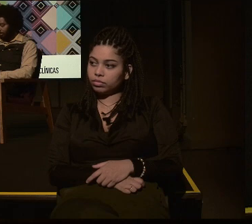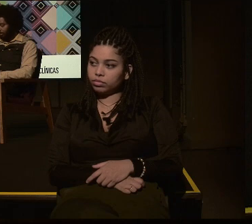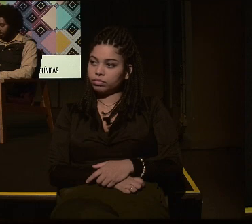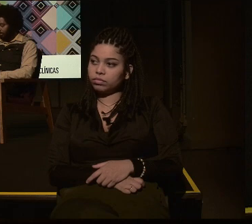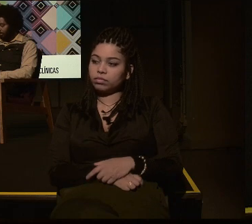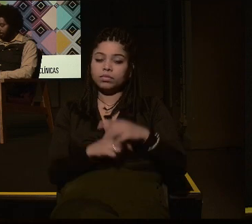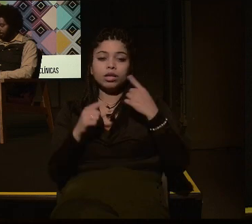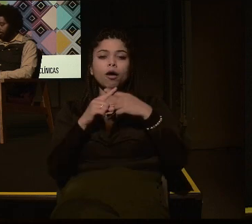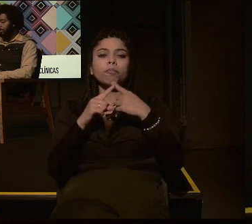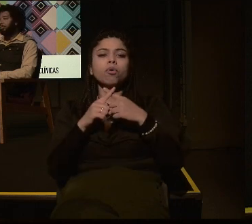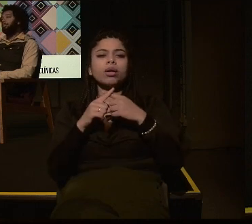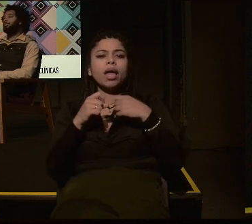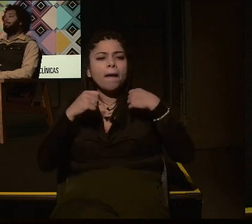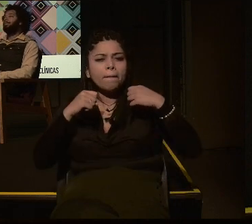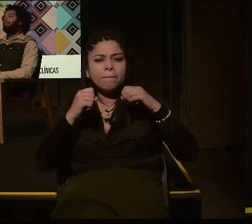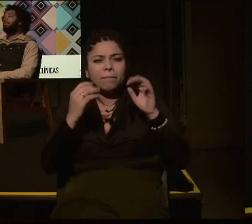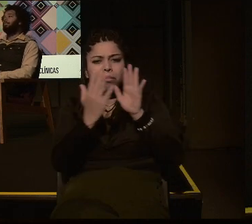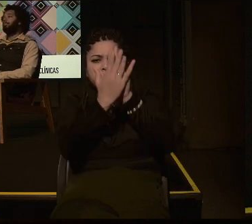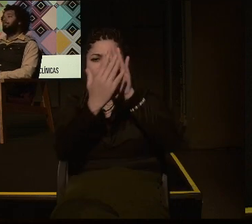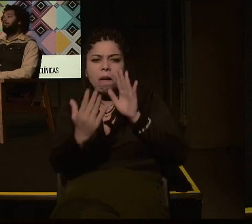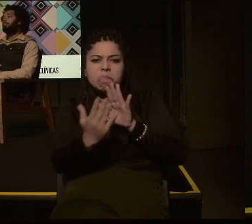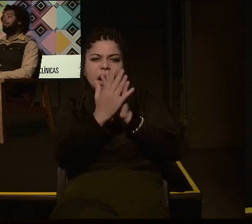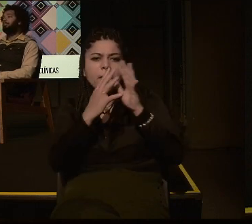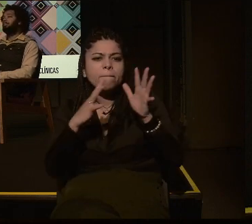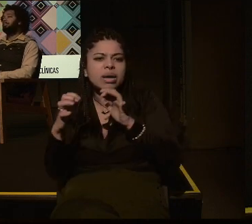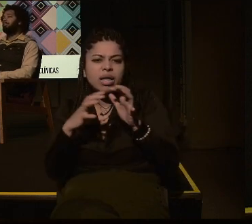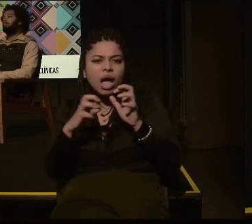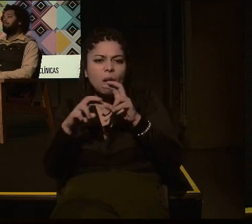brigar tanto por esses espaços que já não são